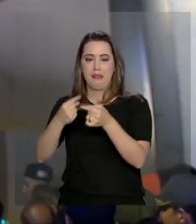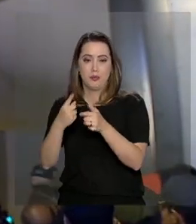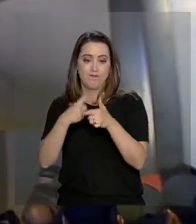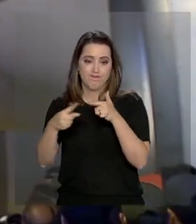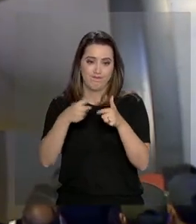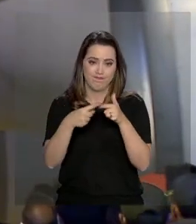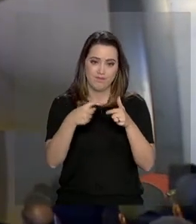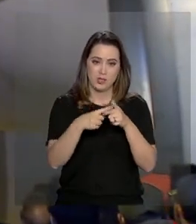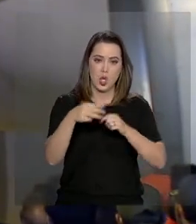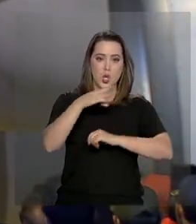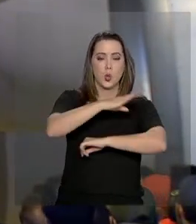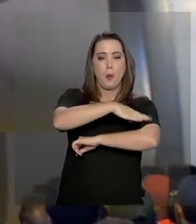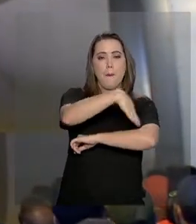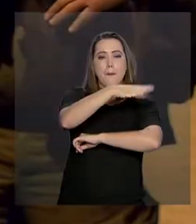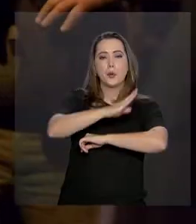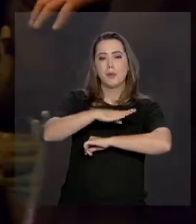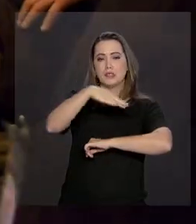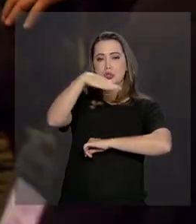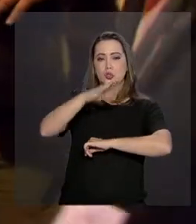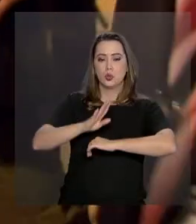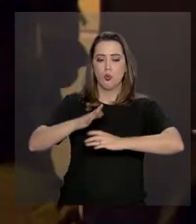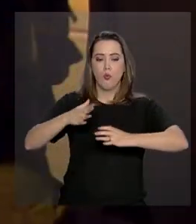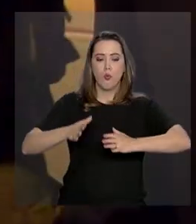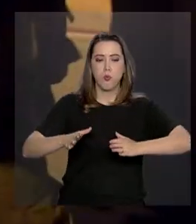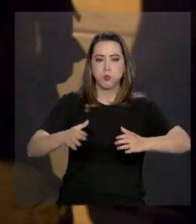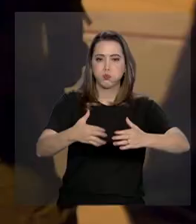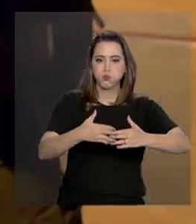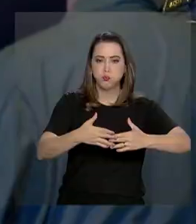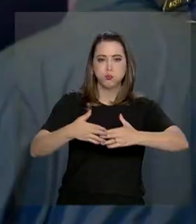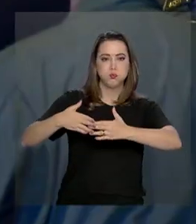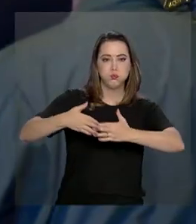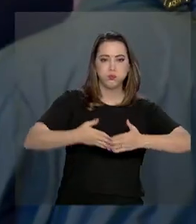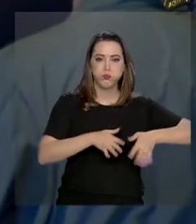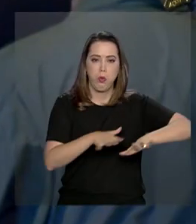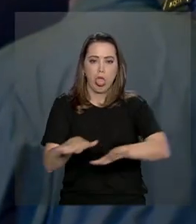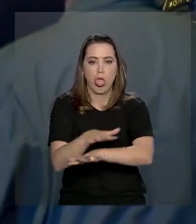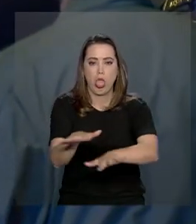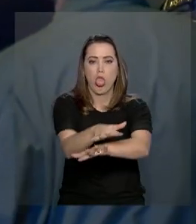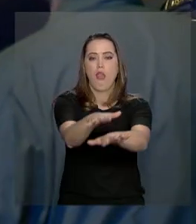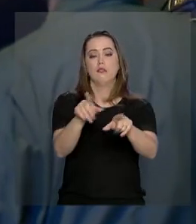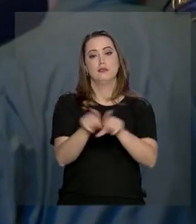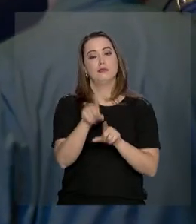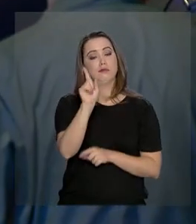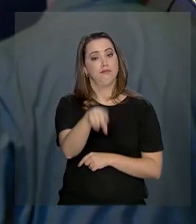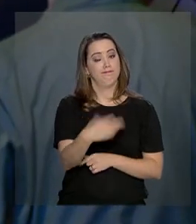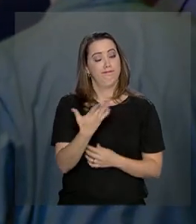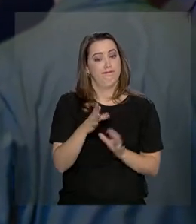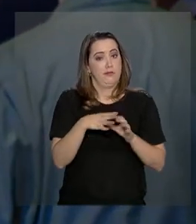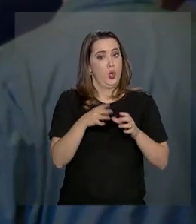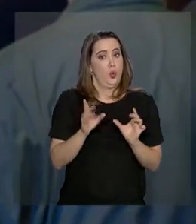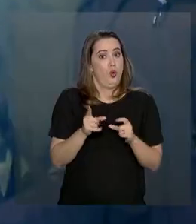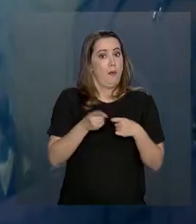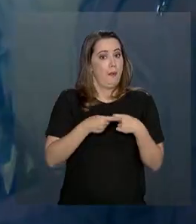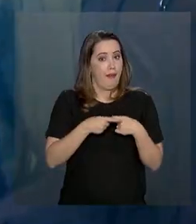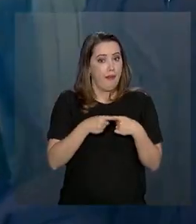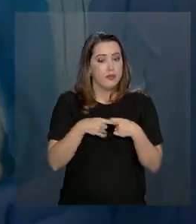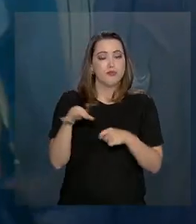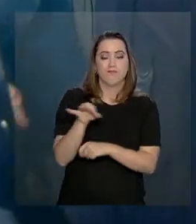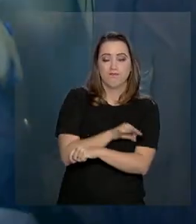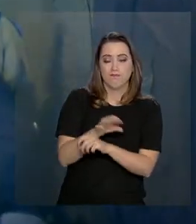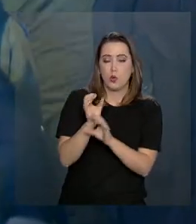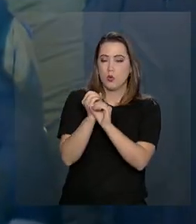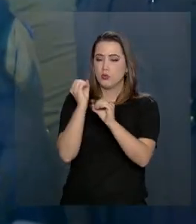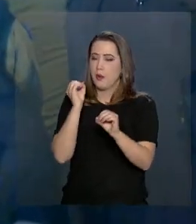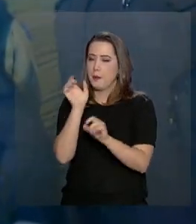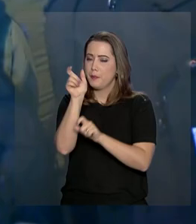Feijão em Brumadinho, Minas Gerais. Há nesse grupo engenheiros, médicos e especialistas em tecnologias e em operações